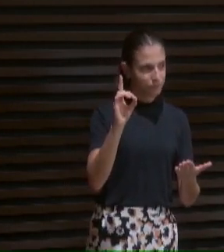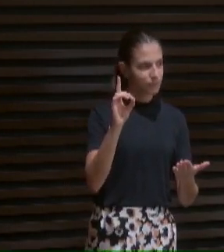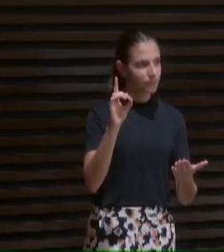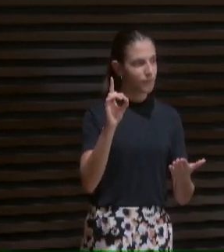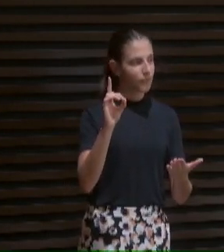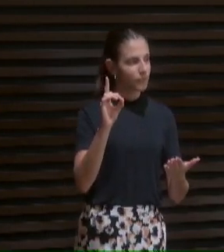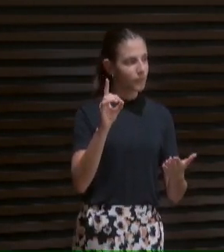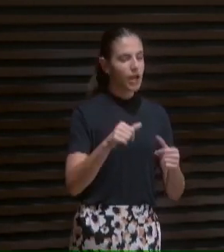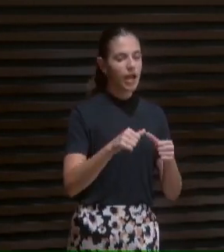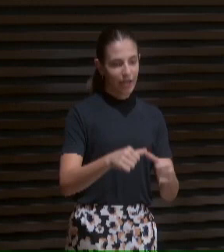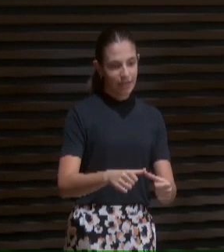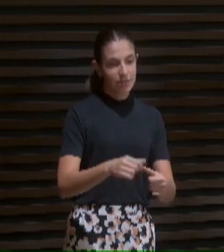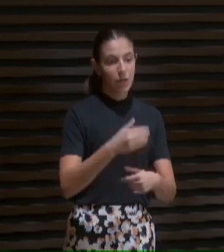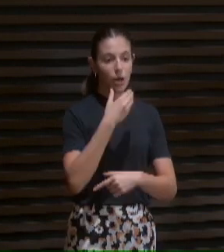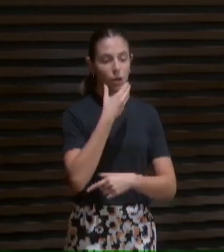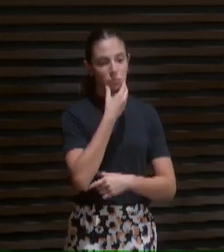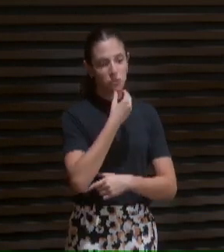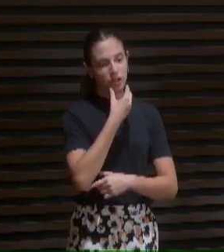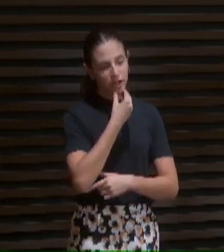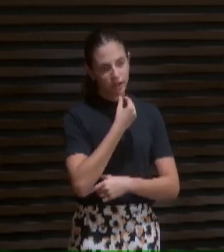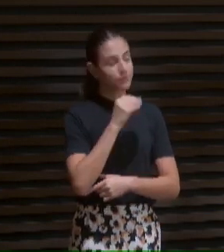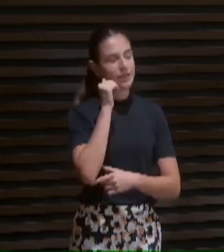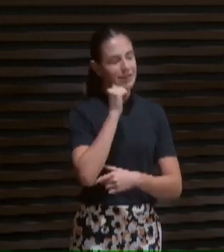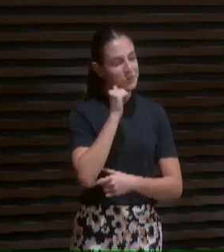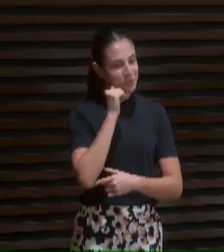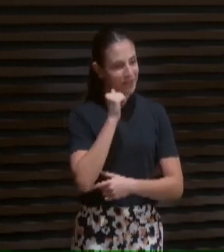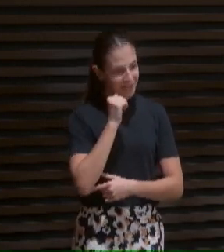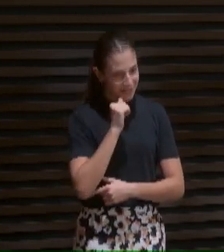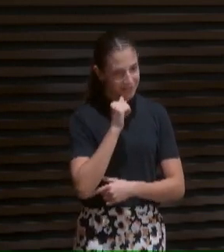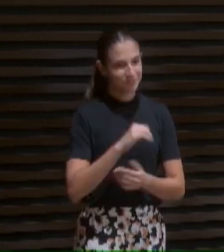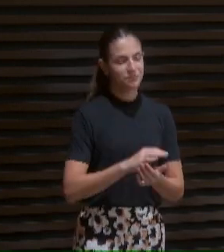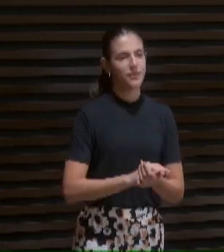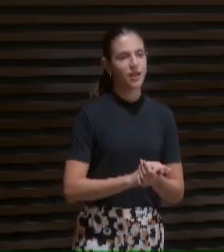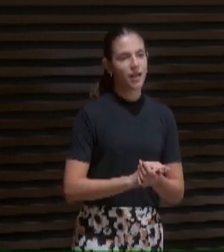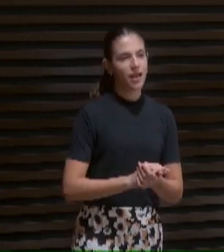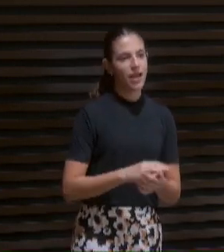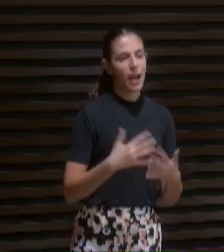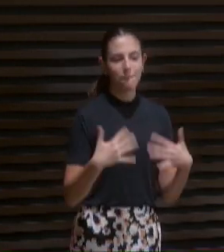Essa é a terrorista, de fato. Ela é a maior terrorista